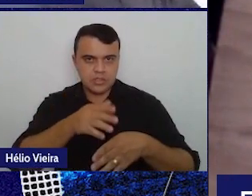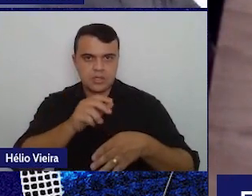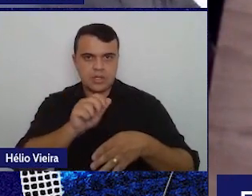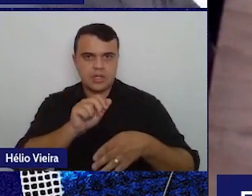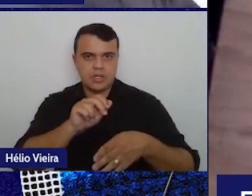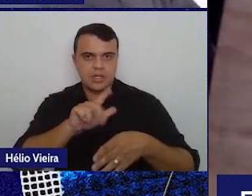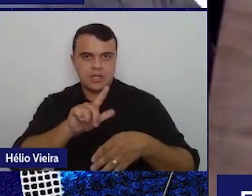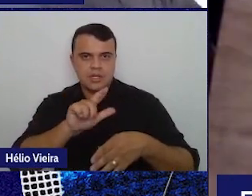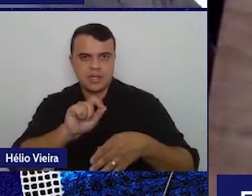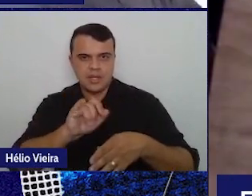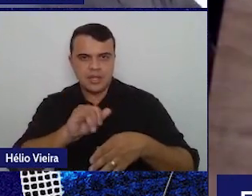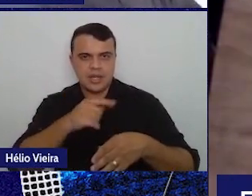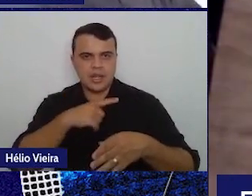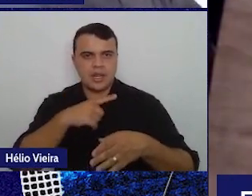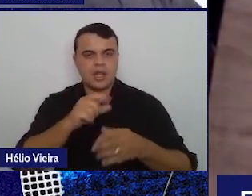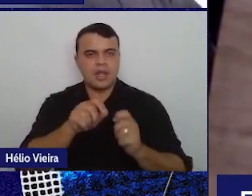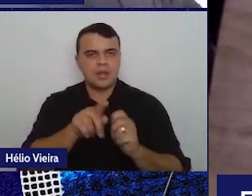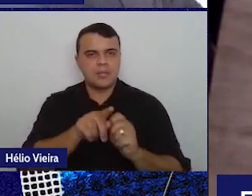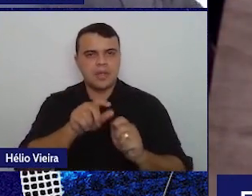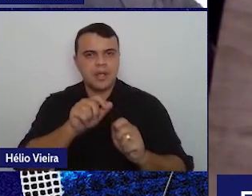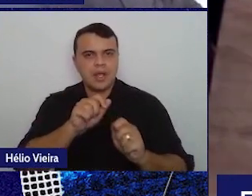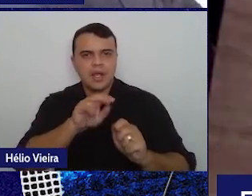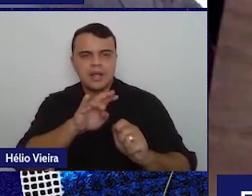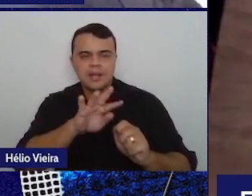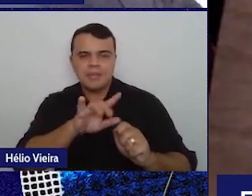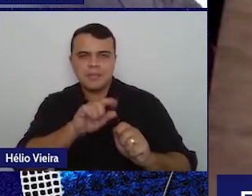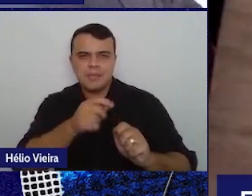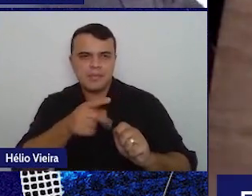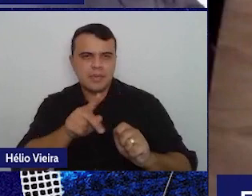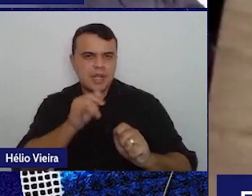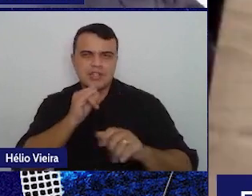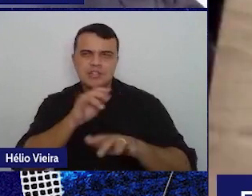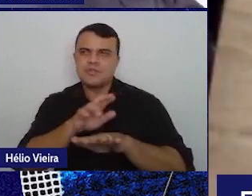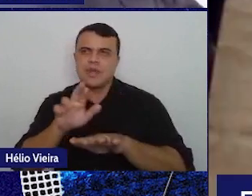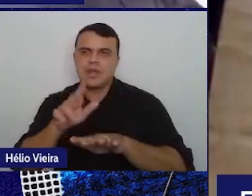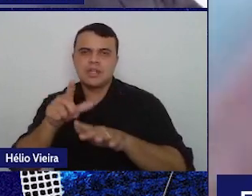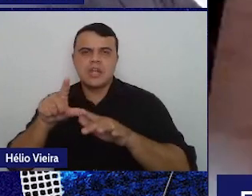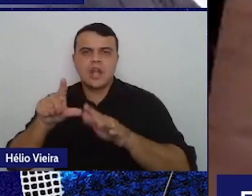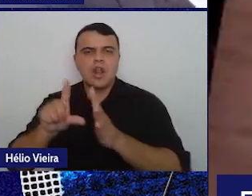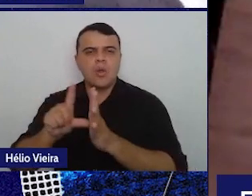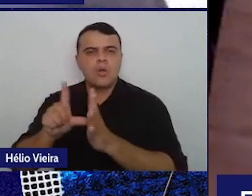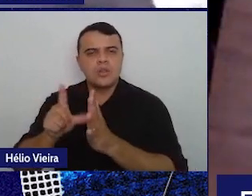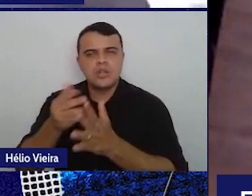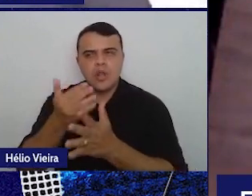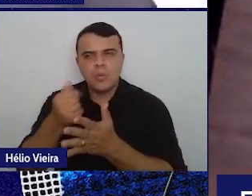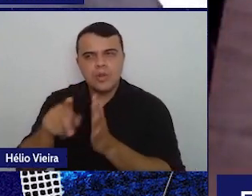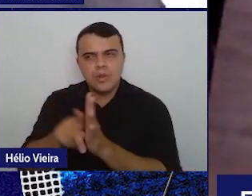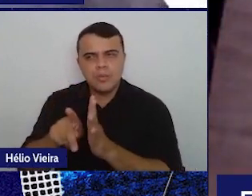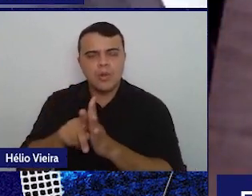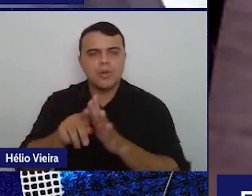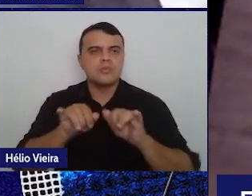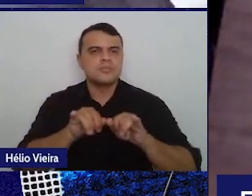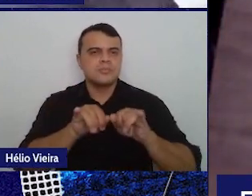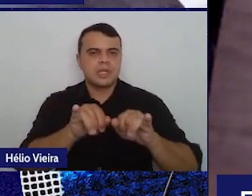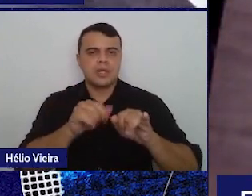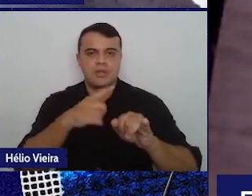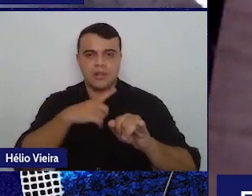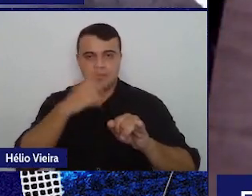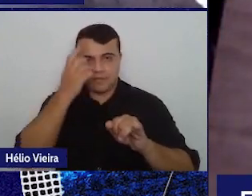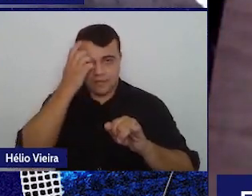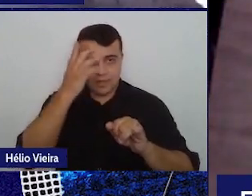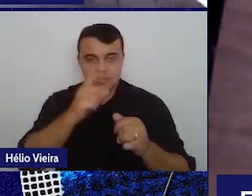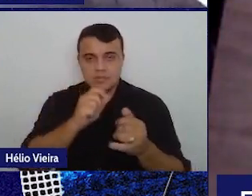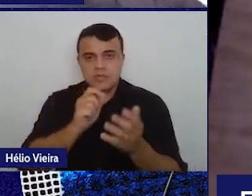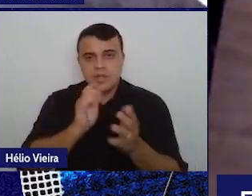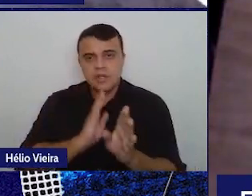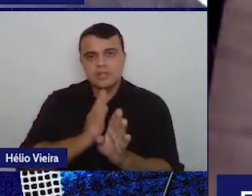de alimentação alimentícia, com aquele tinge-cor que a gente encontra em supermercado, porque como ele é de algodão, ele é fácil